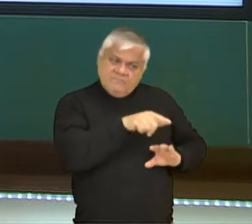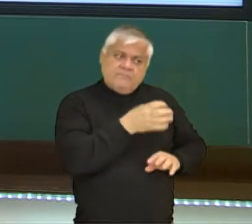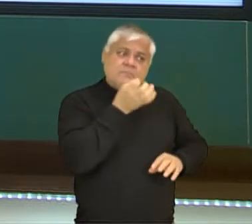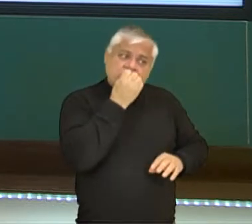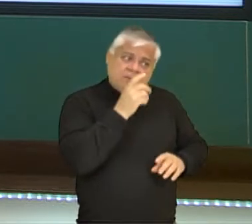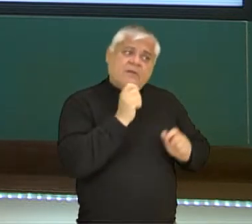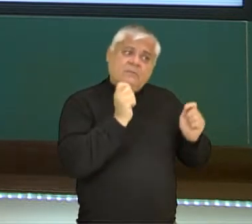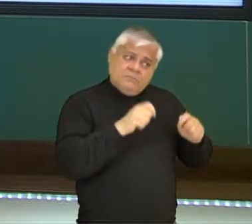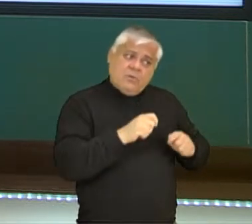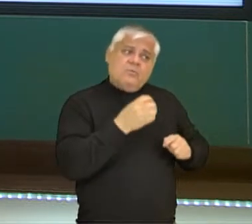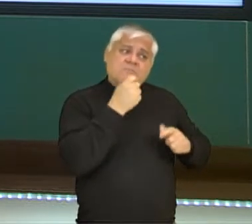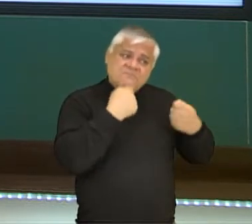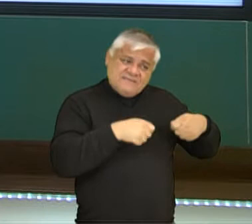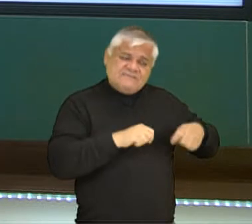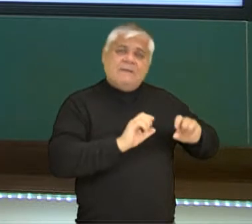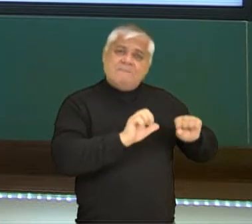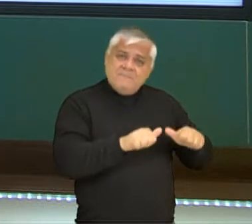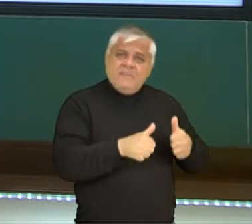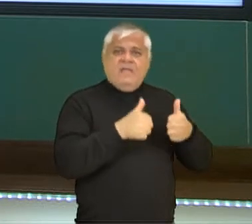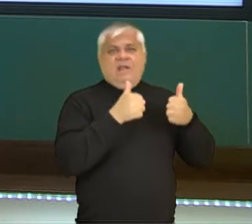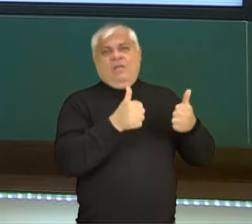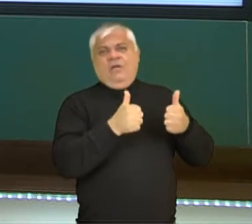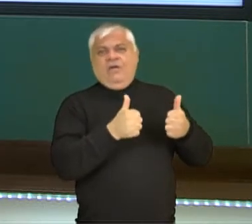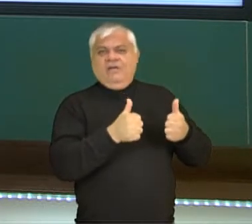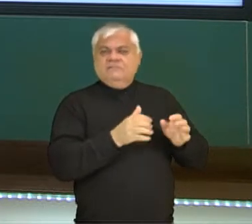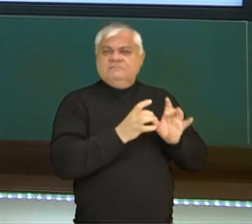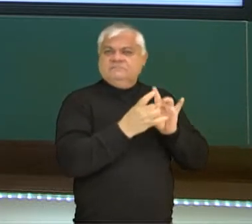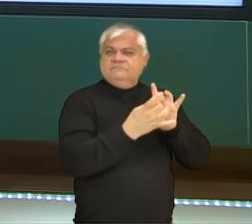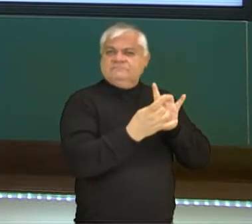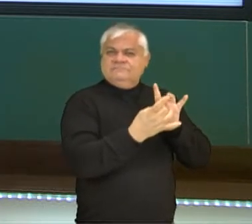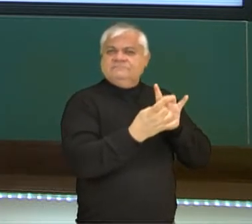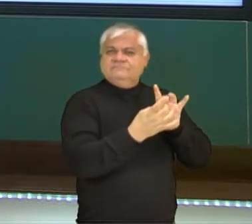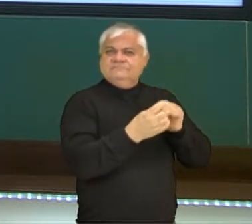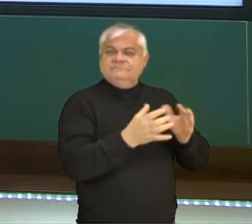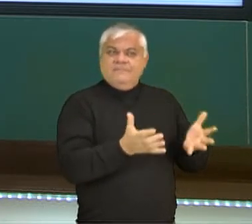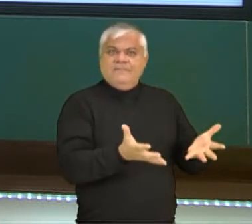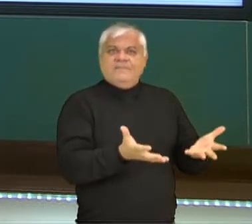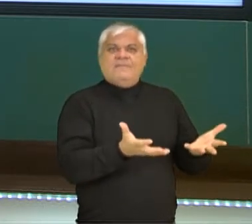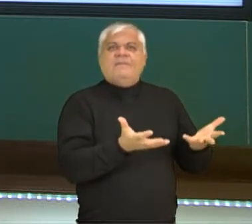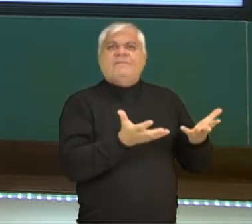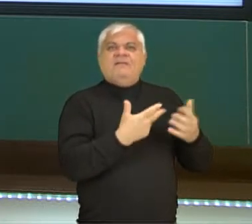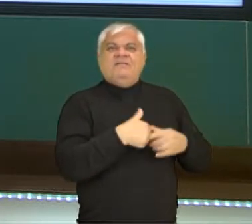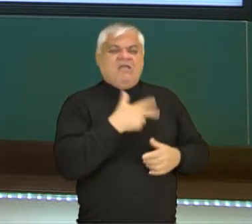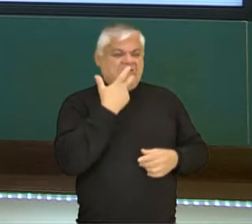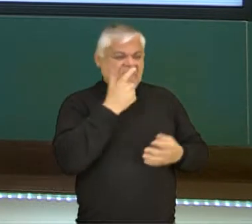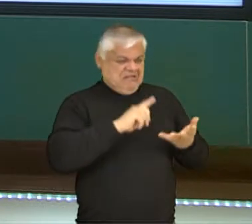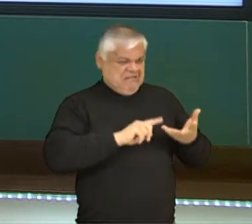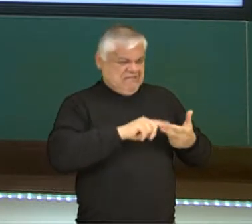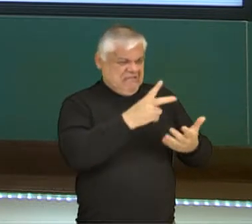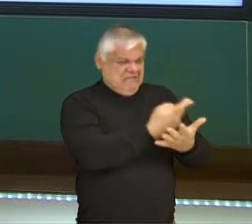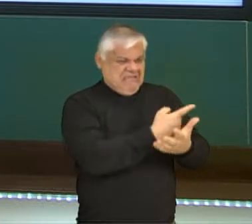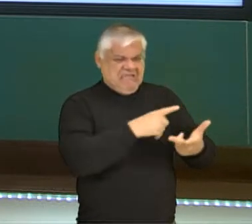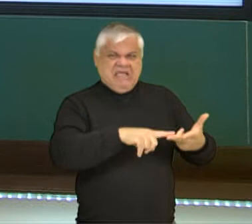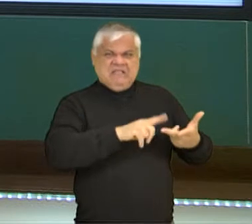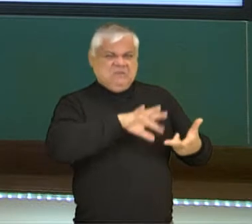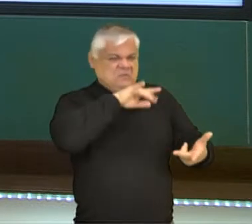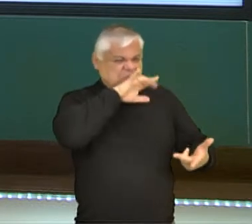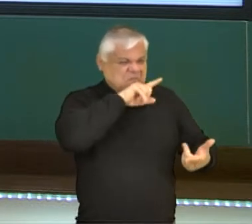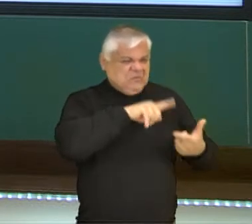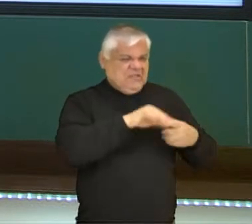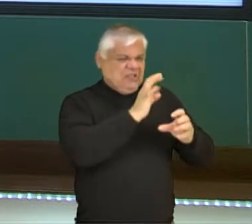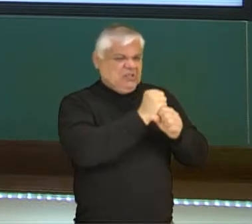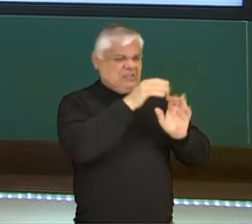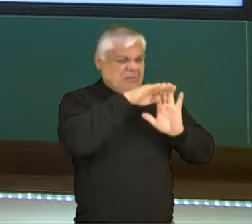esse trabalho, né? Então a gente faz um feedback construtivo. Olha a diferença em você somente criticar algo ou você fazer a crítica